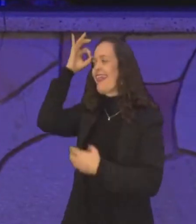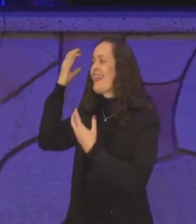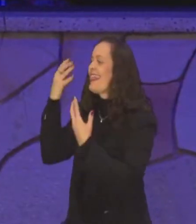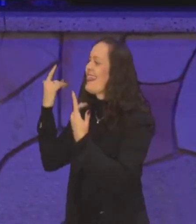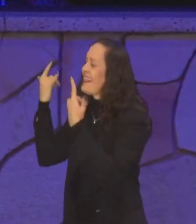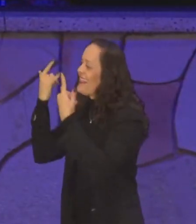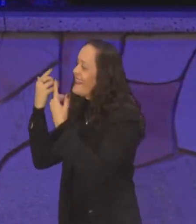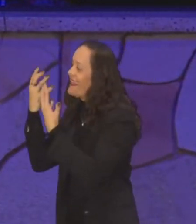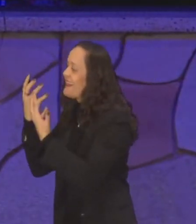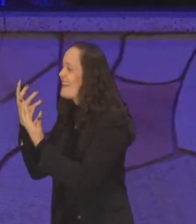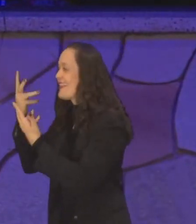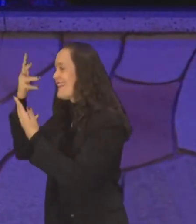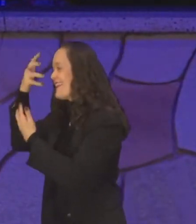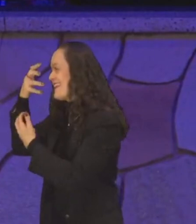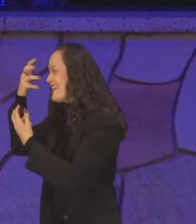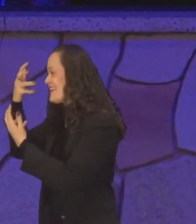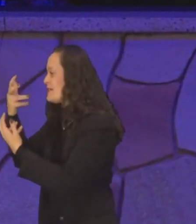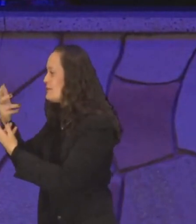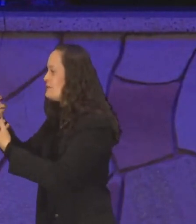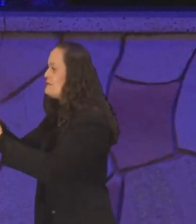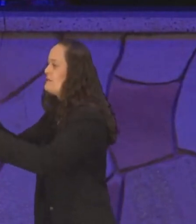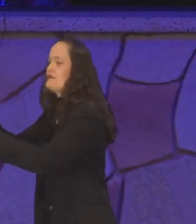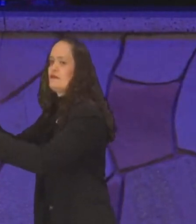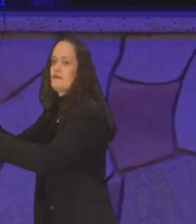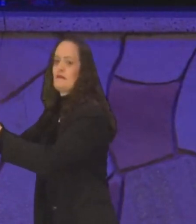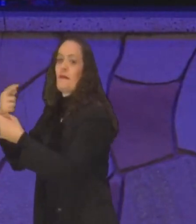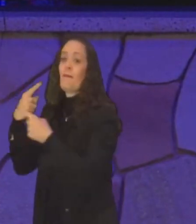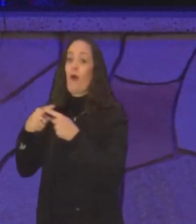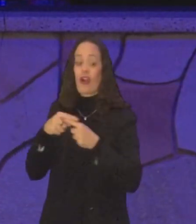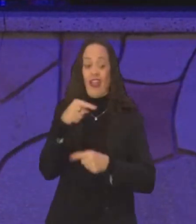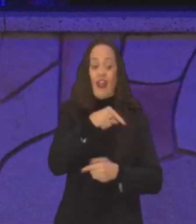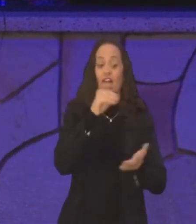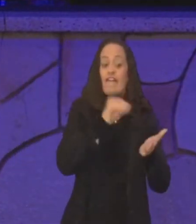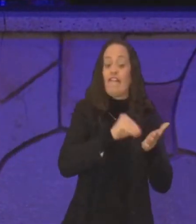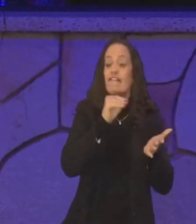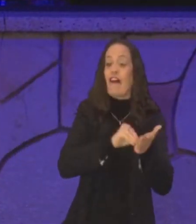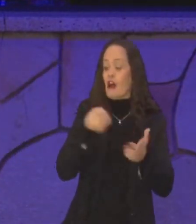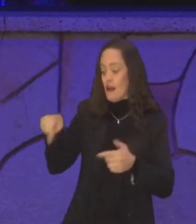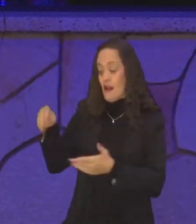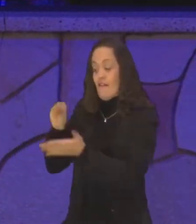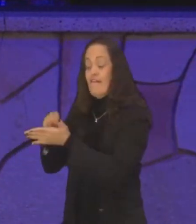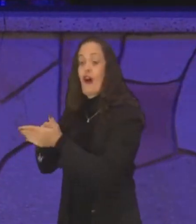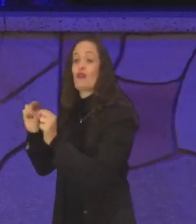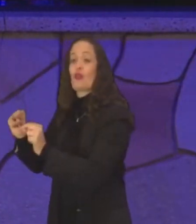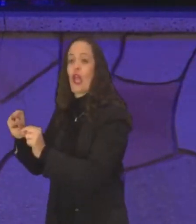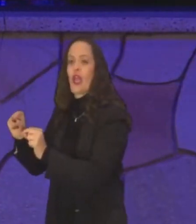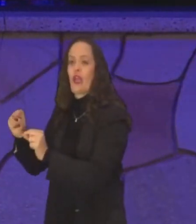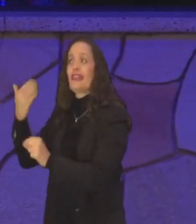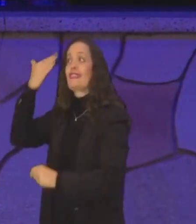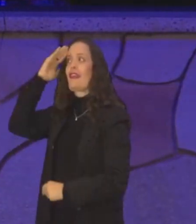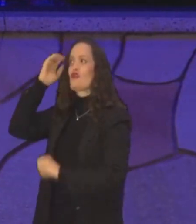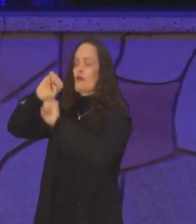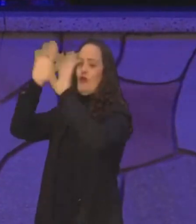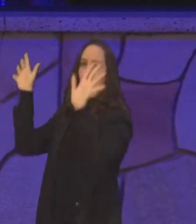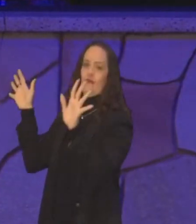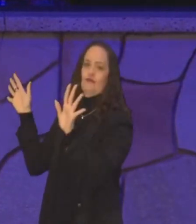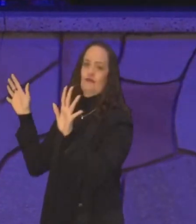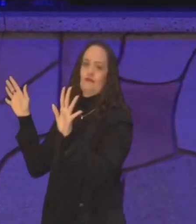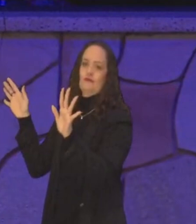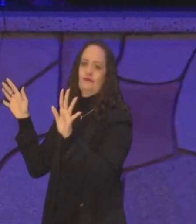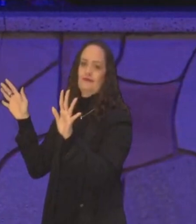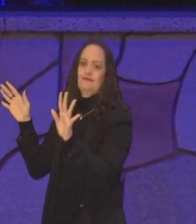desta falta de percepção espiritual, discernimento espiritual, e que caem facilmente no